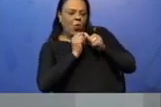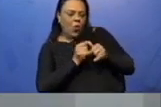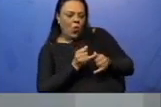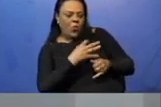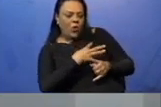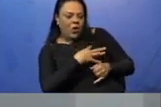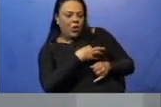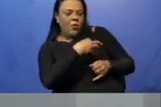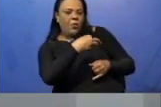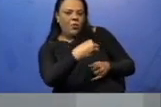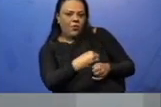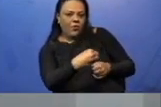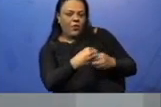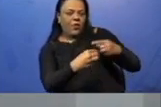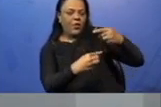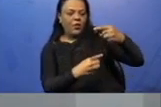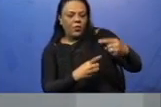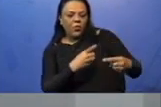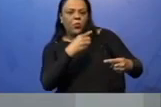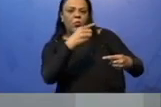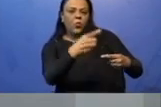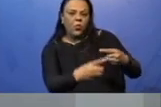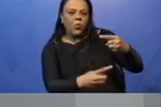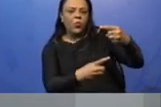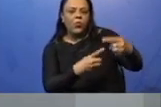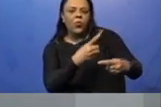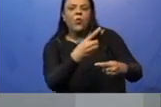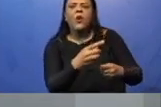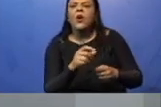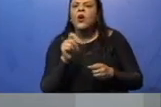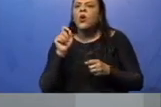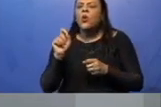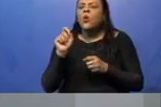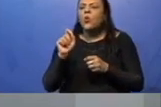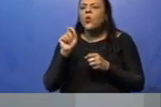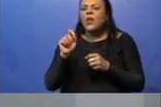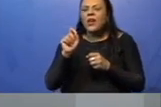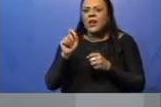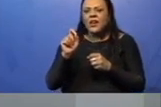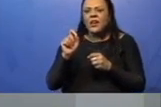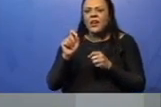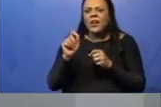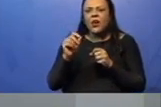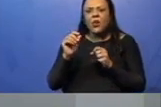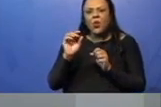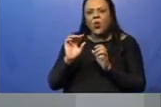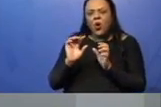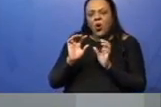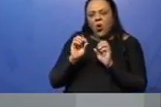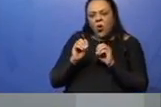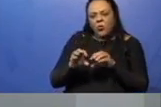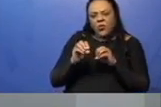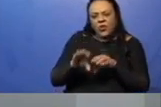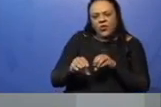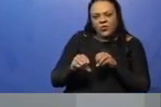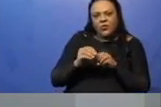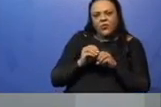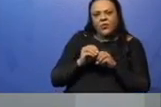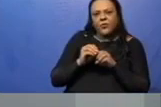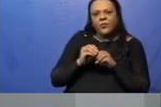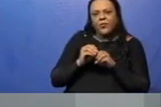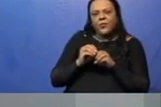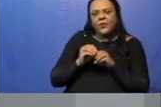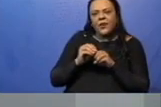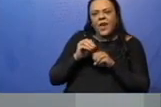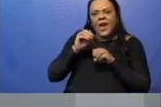De passar um ensinamento. O que você prefere ouvir da sua mãe? Uma historinha ou um sermão?